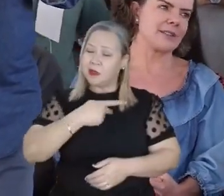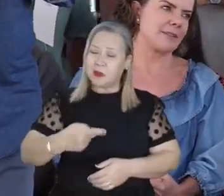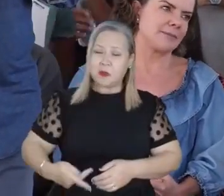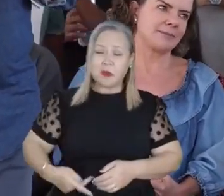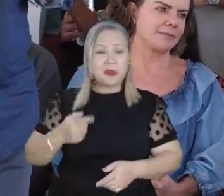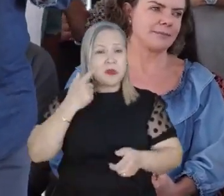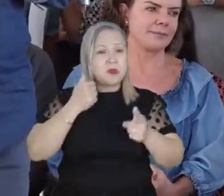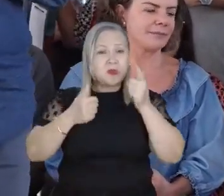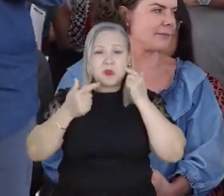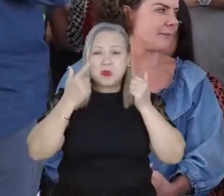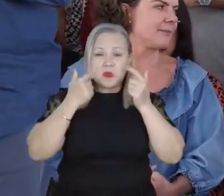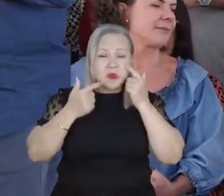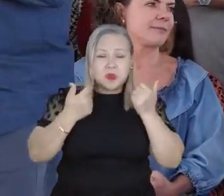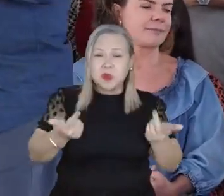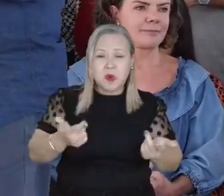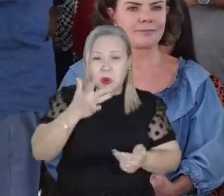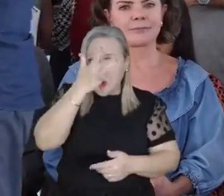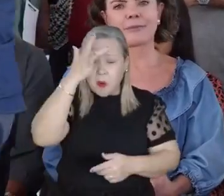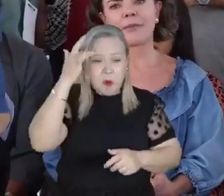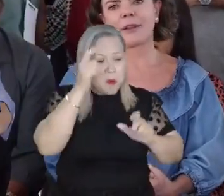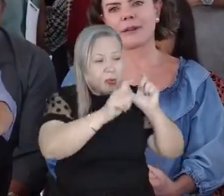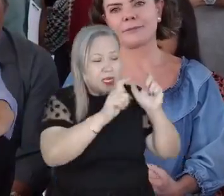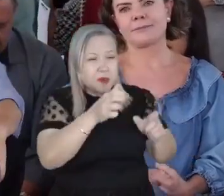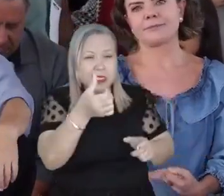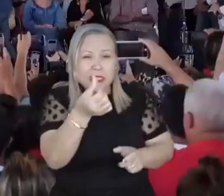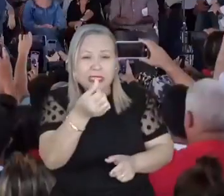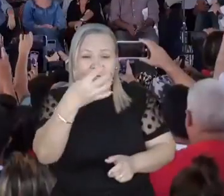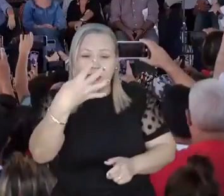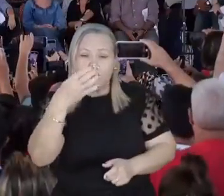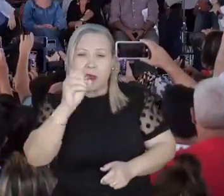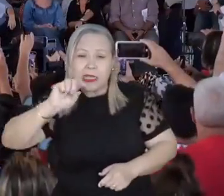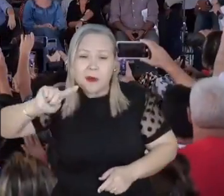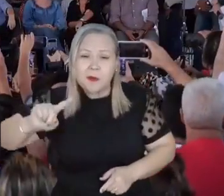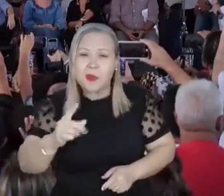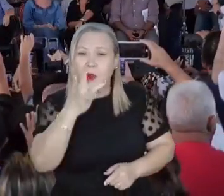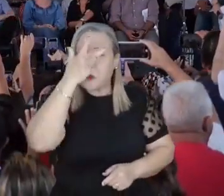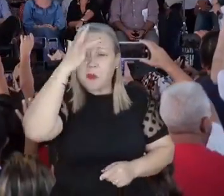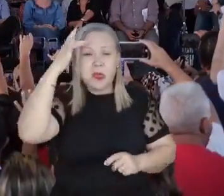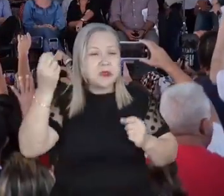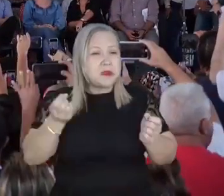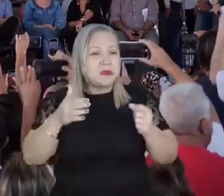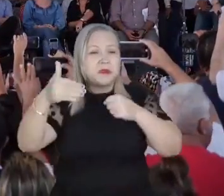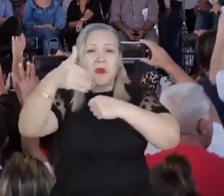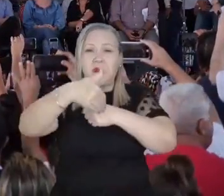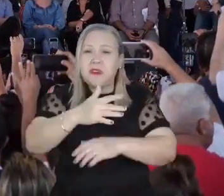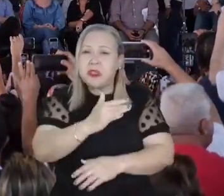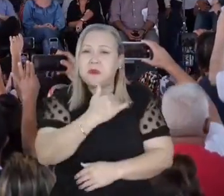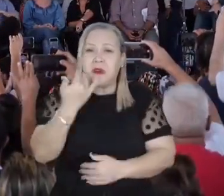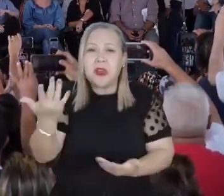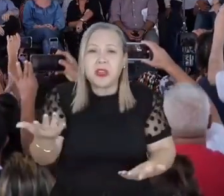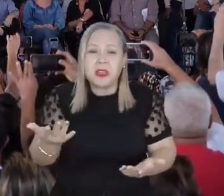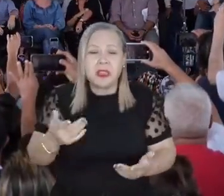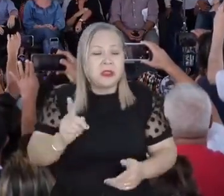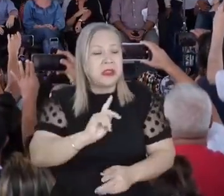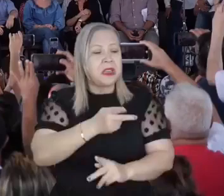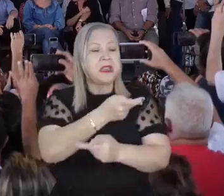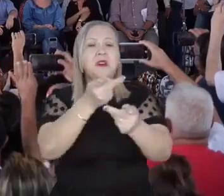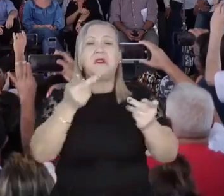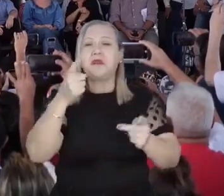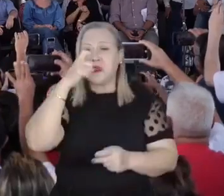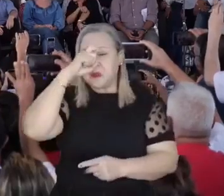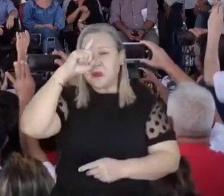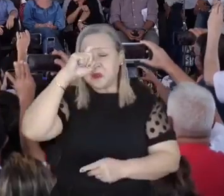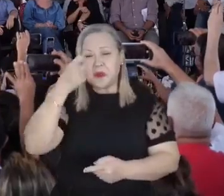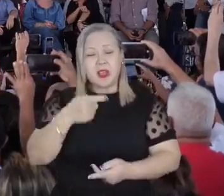mil pessoas que morreram do Covid. Não visitou um hospital, não visitou uma UTI, não